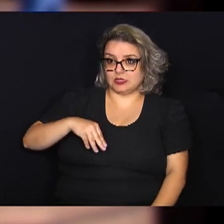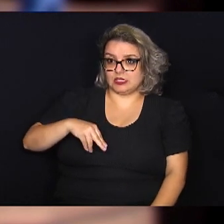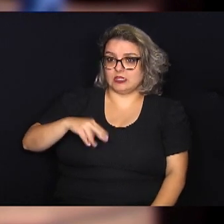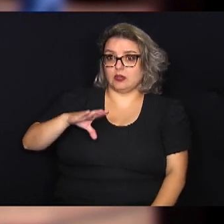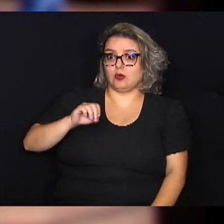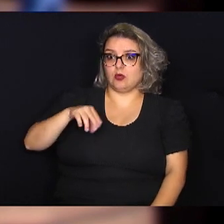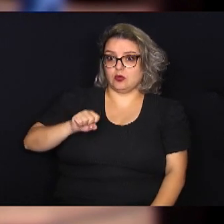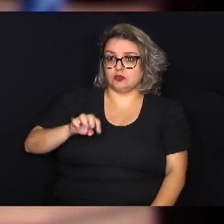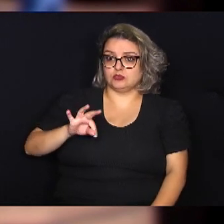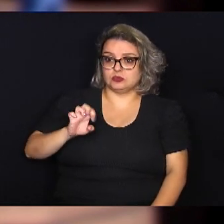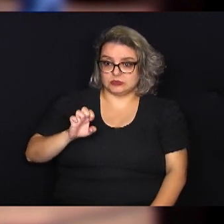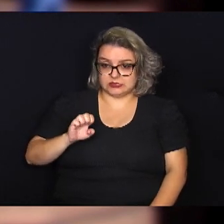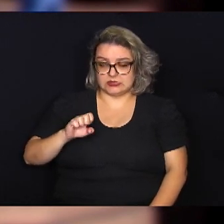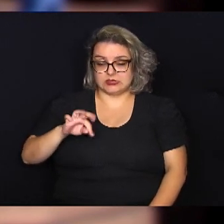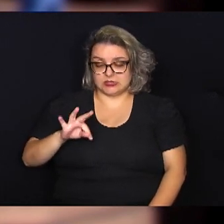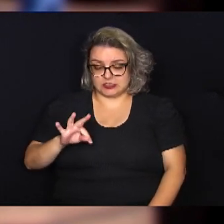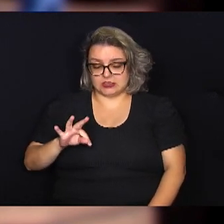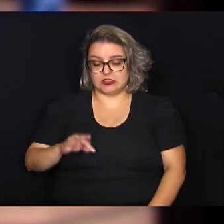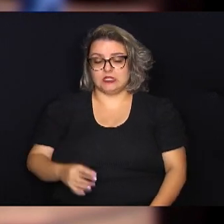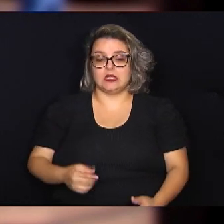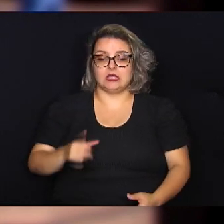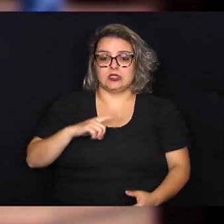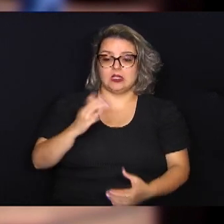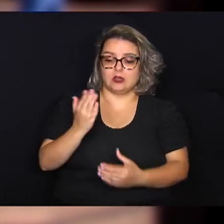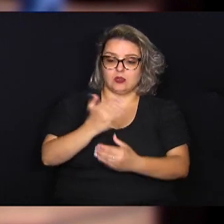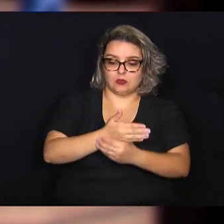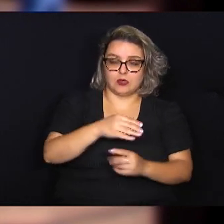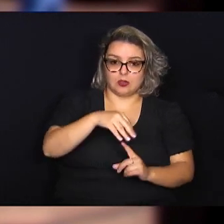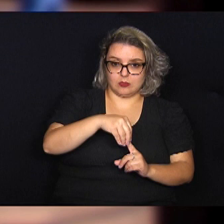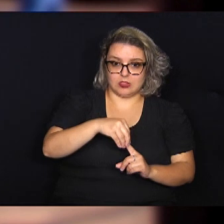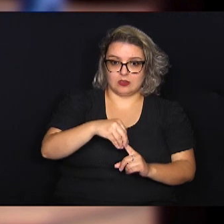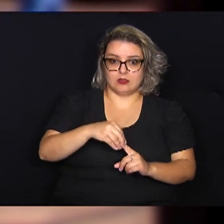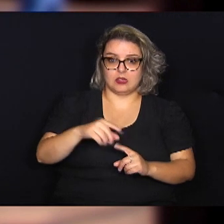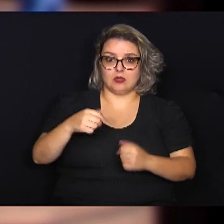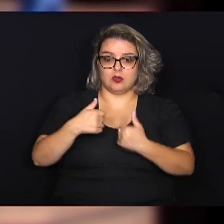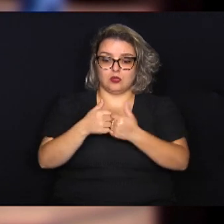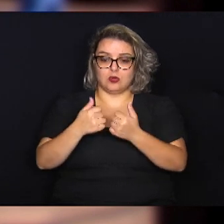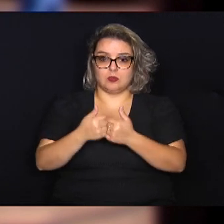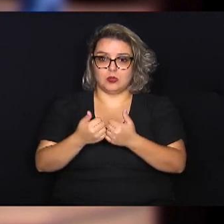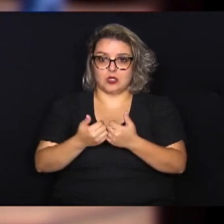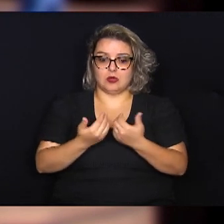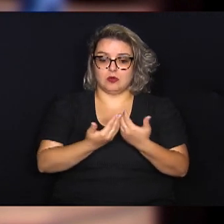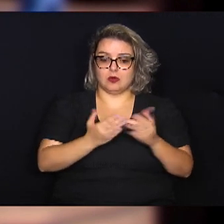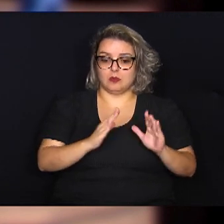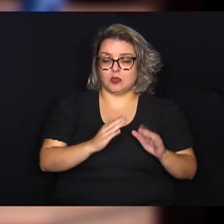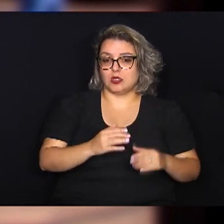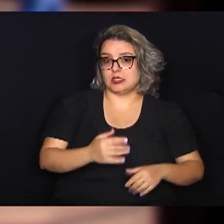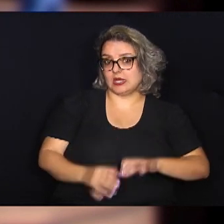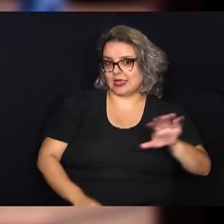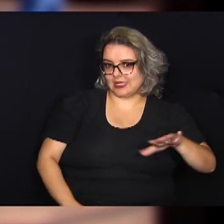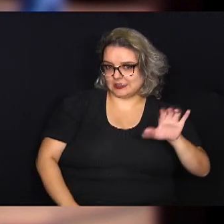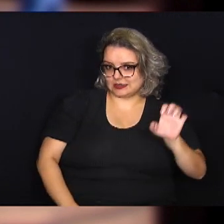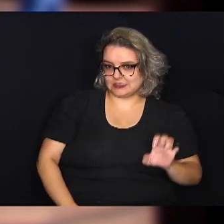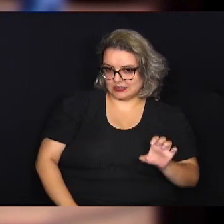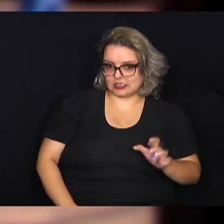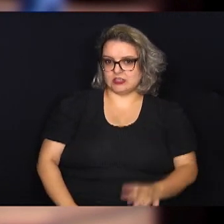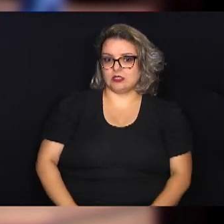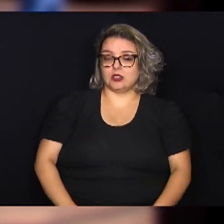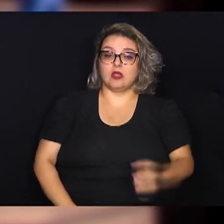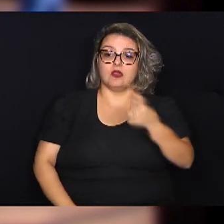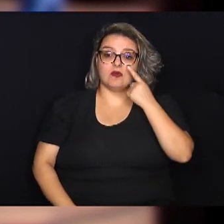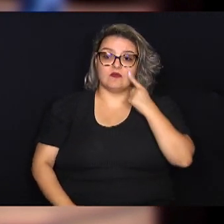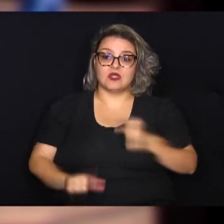táxi, alguns ônibus vão ter uma porta à esquerda para ser então o ponto ali. São elas a